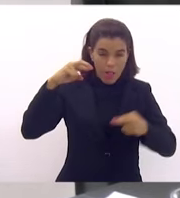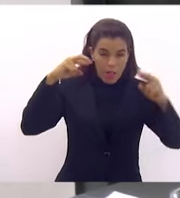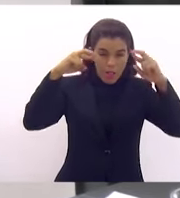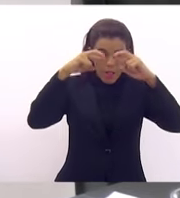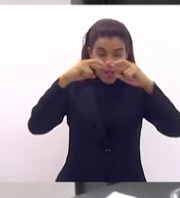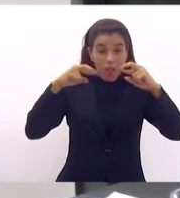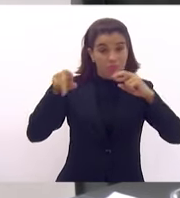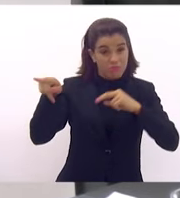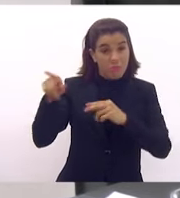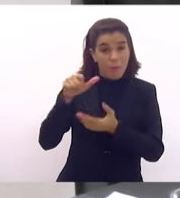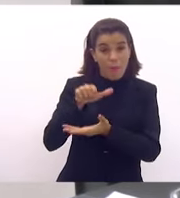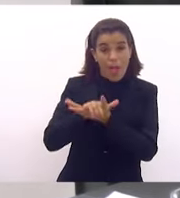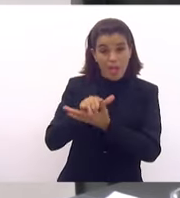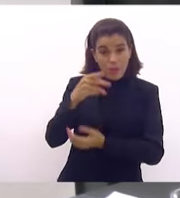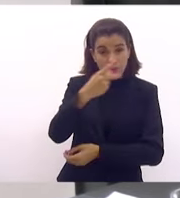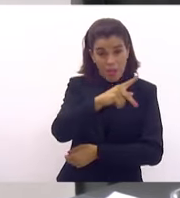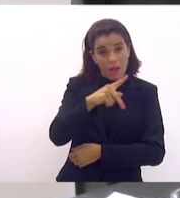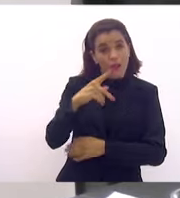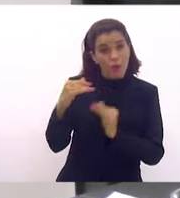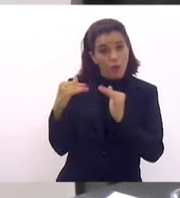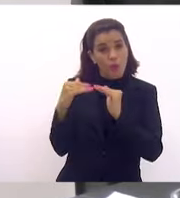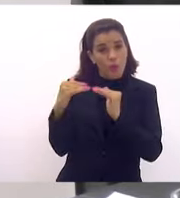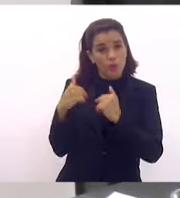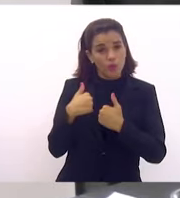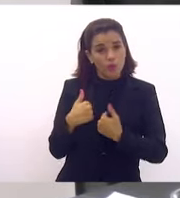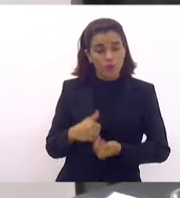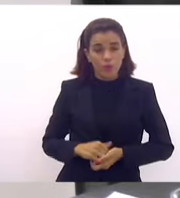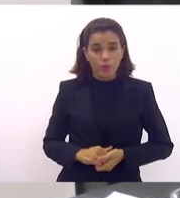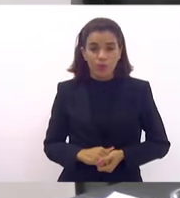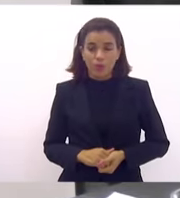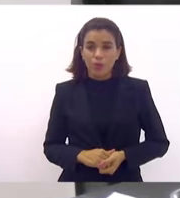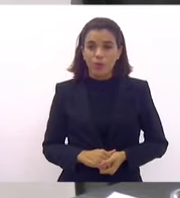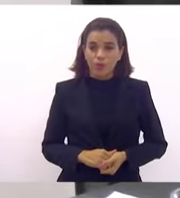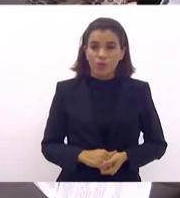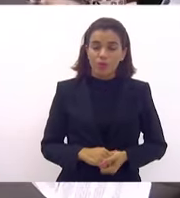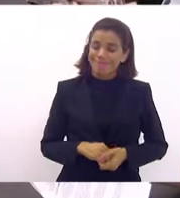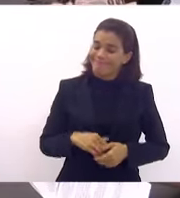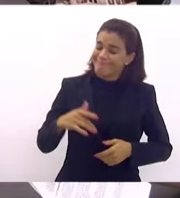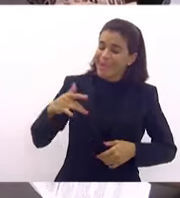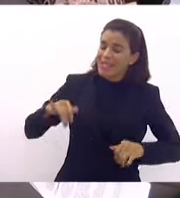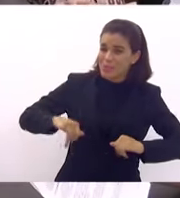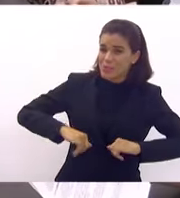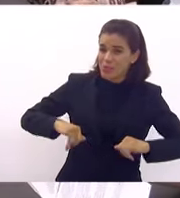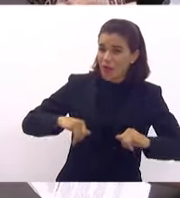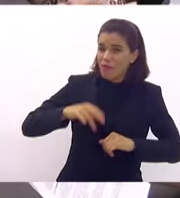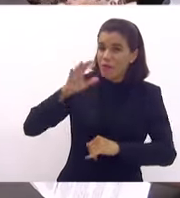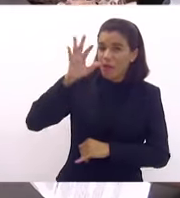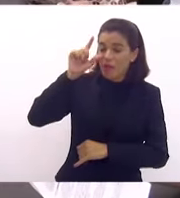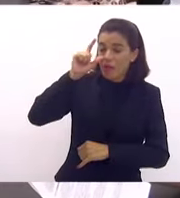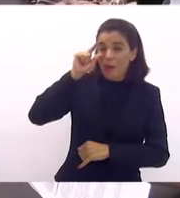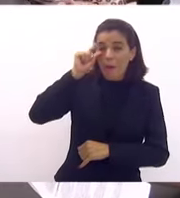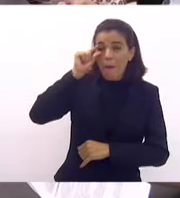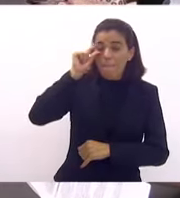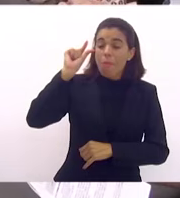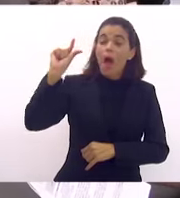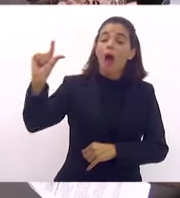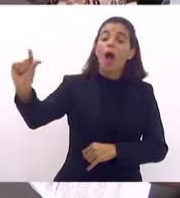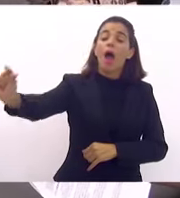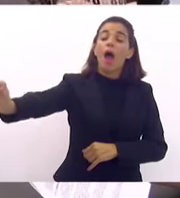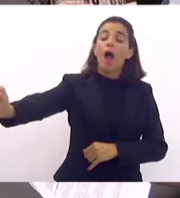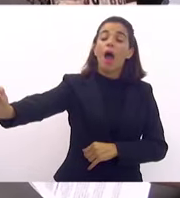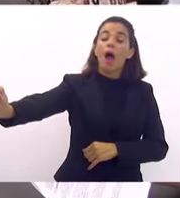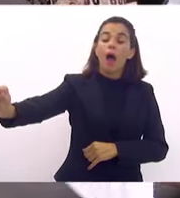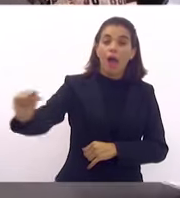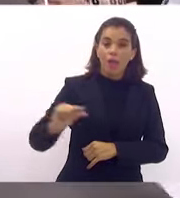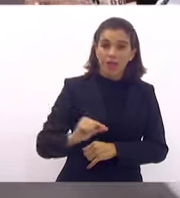Ele concordou ele comigo. Sofre. Concordou comigo. Ele sofre. Ele sofre. E falou que é uma vítima. Falou que a